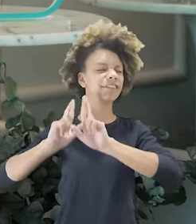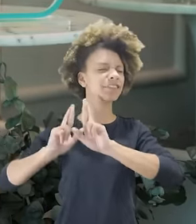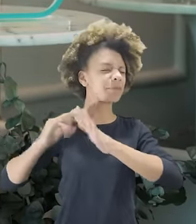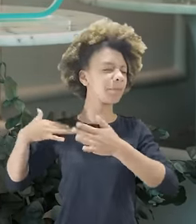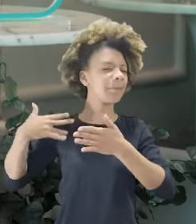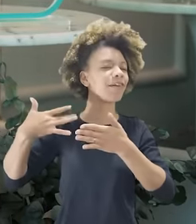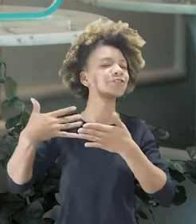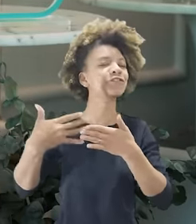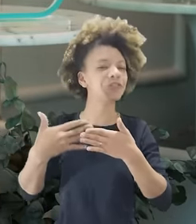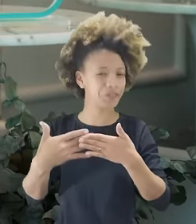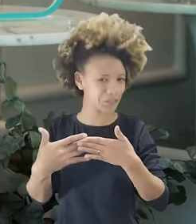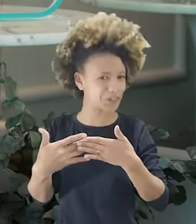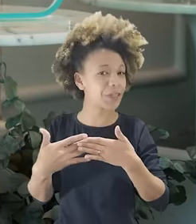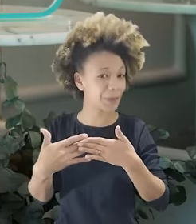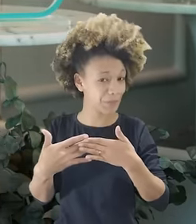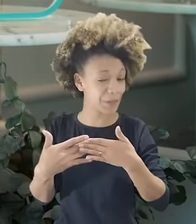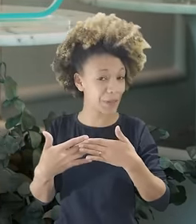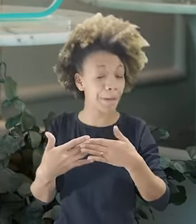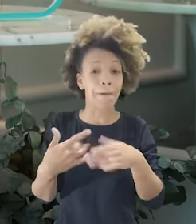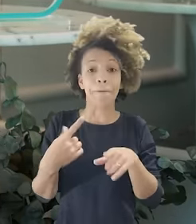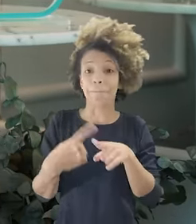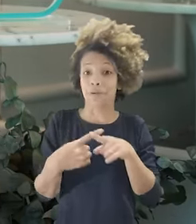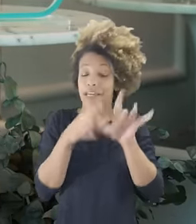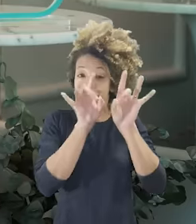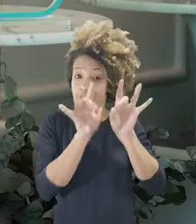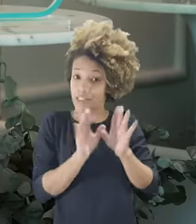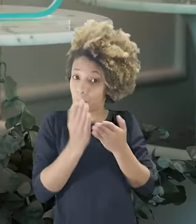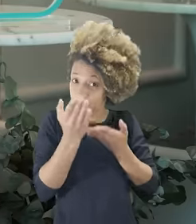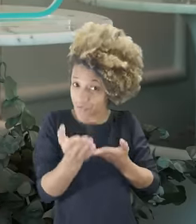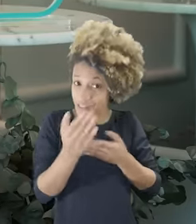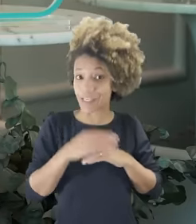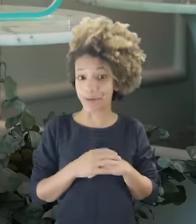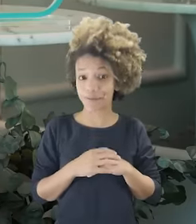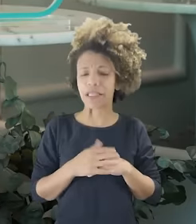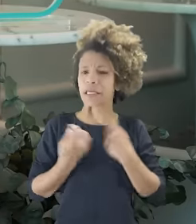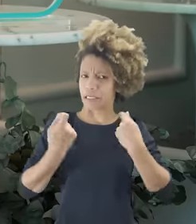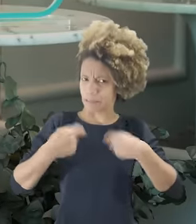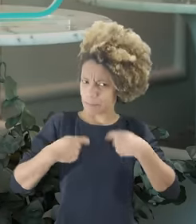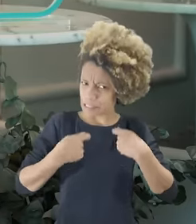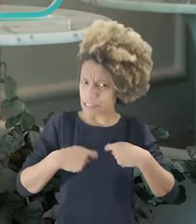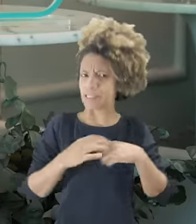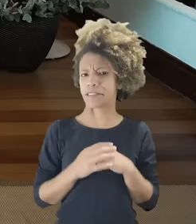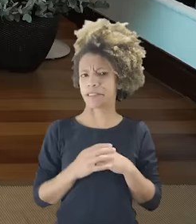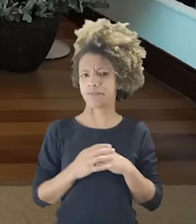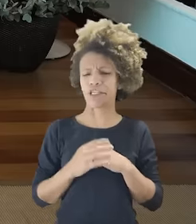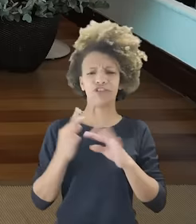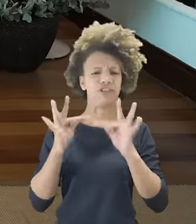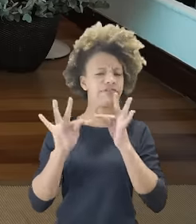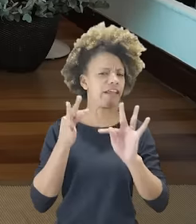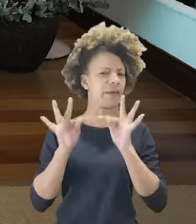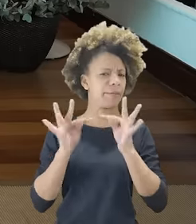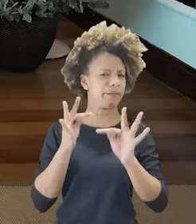mais esperados de todos os tempos especialmente para você que está precisando de terapia